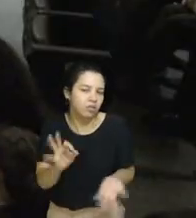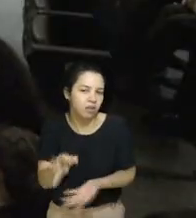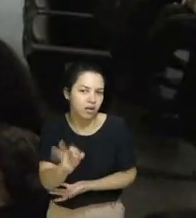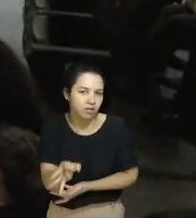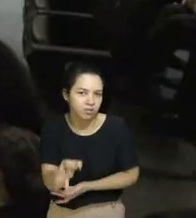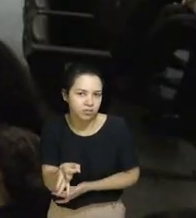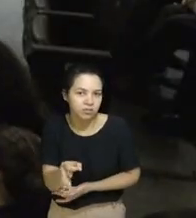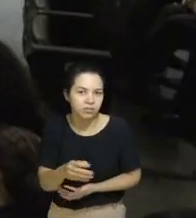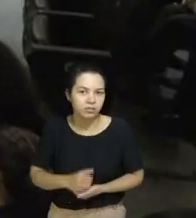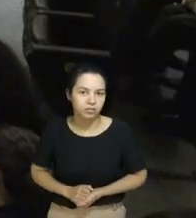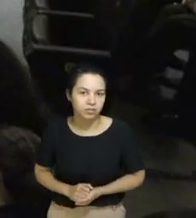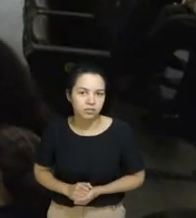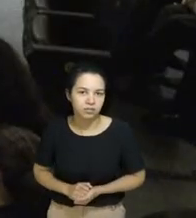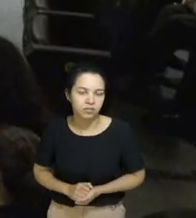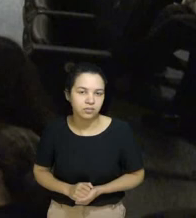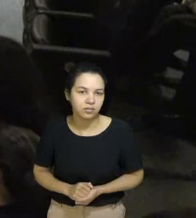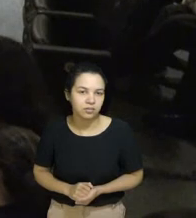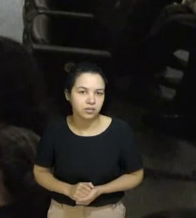Ai.